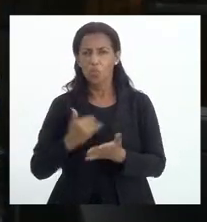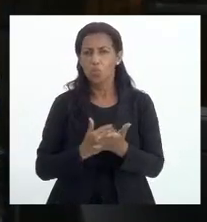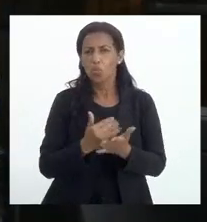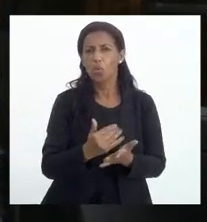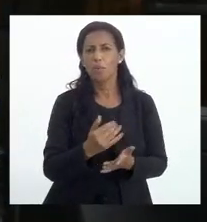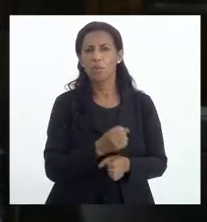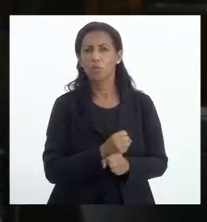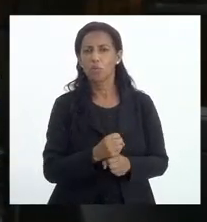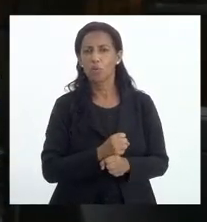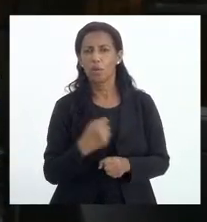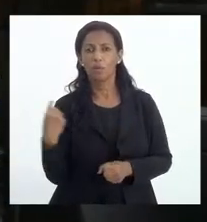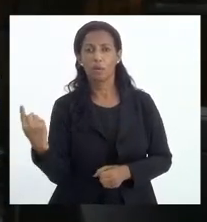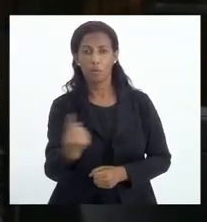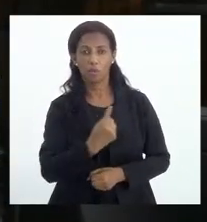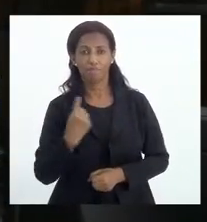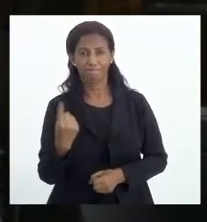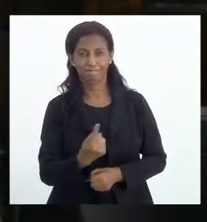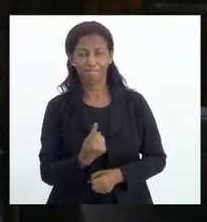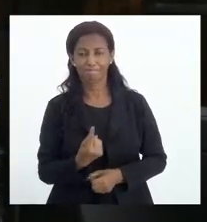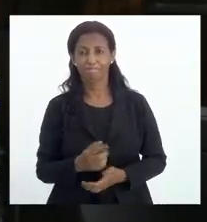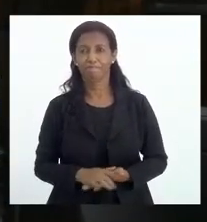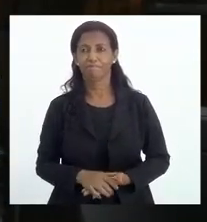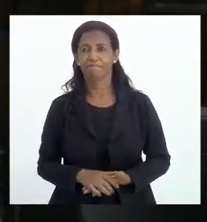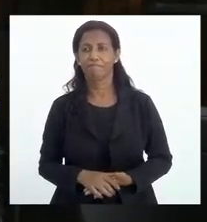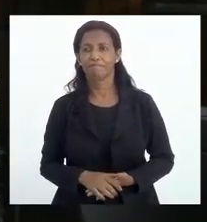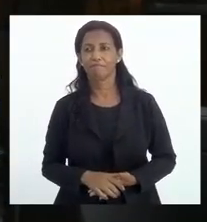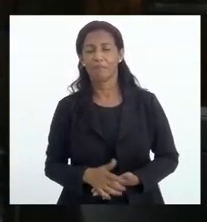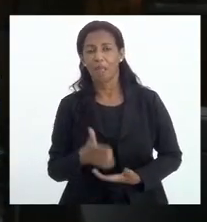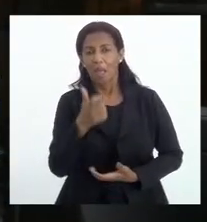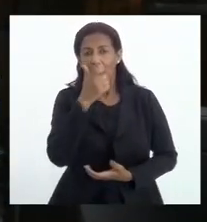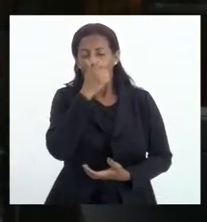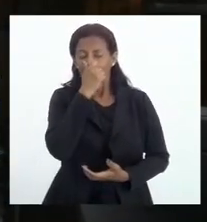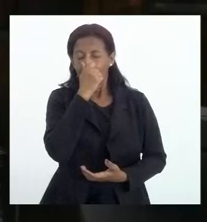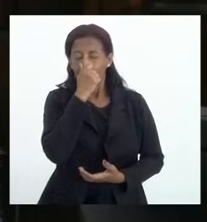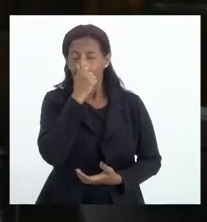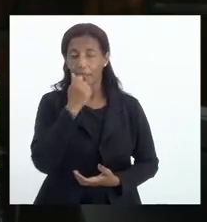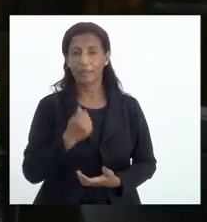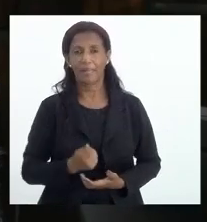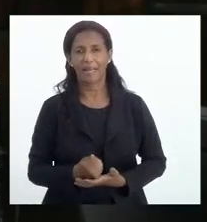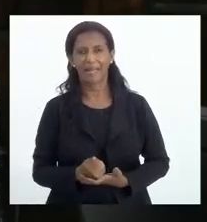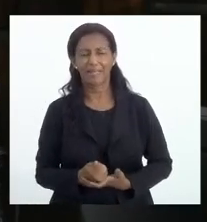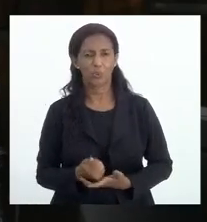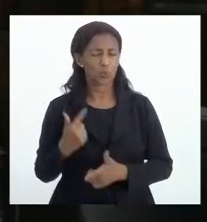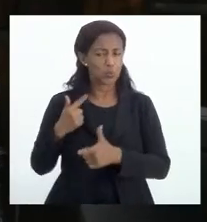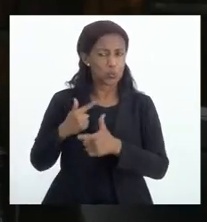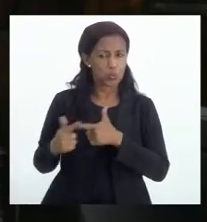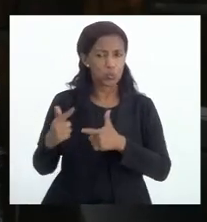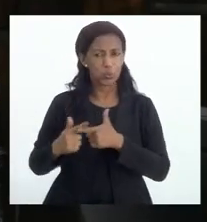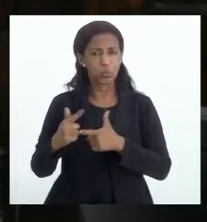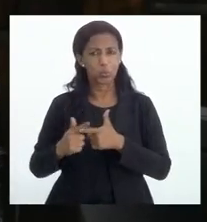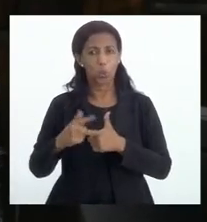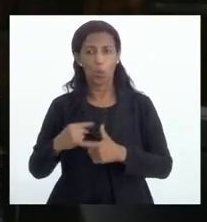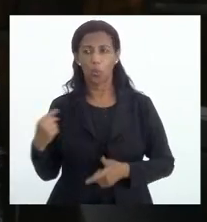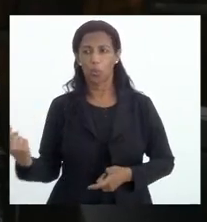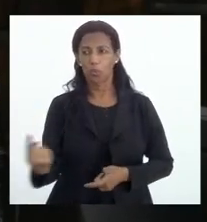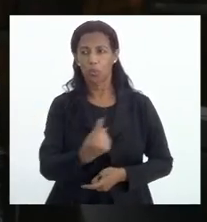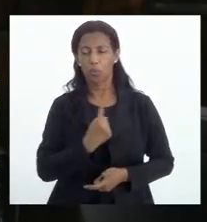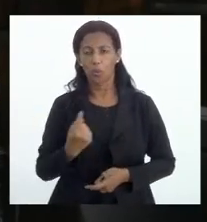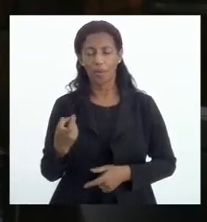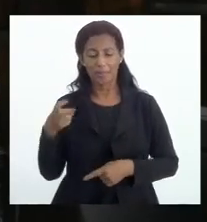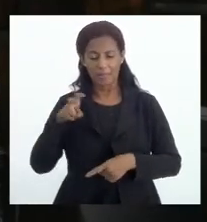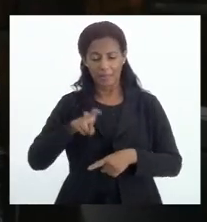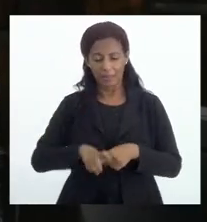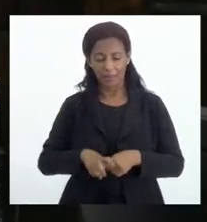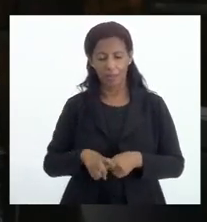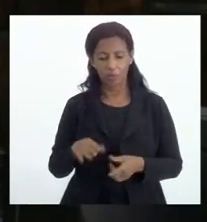ano, em que nós estivemos extremamente apertados com a corda no pescoço, nós sentamos com os